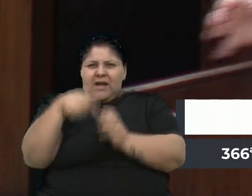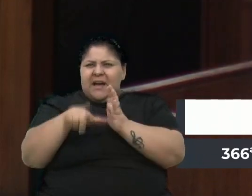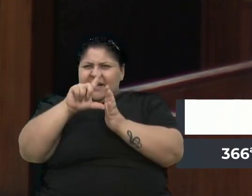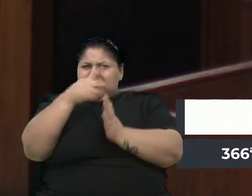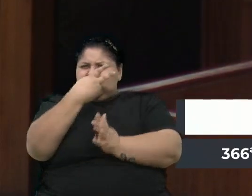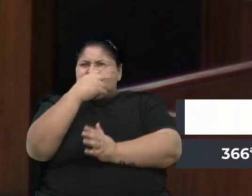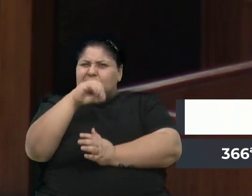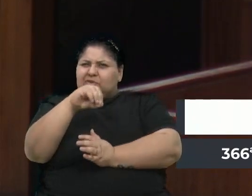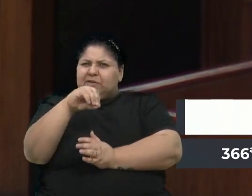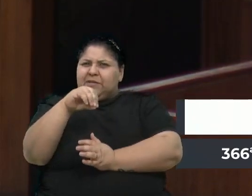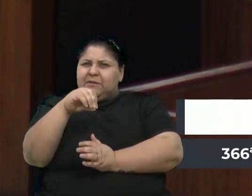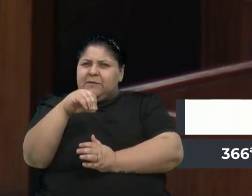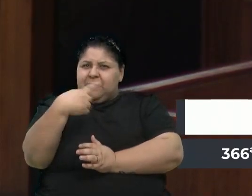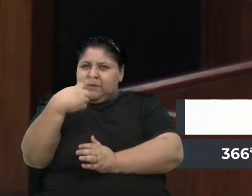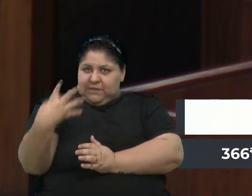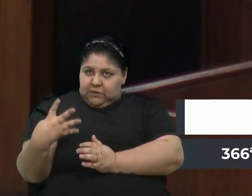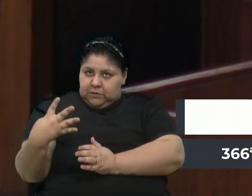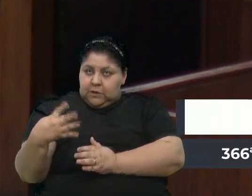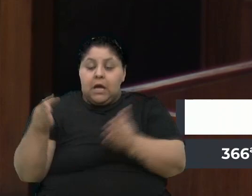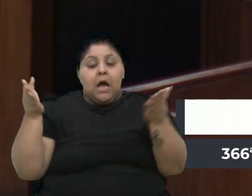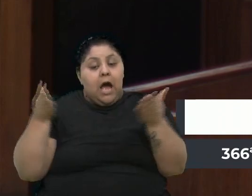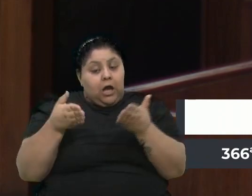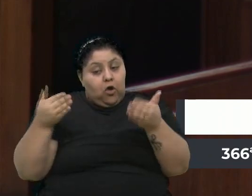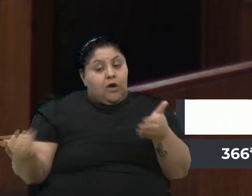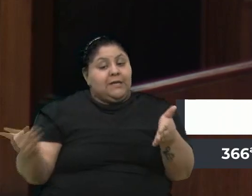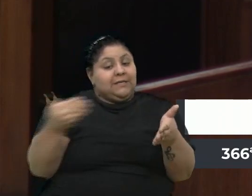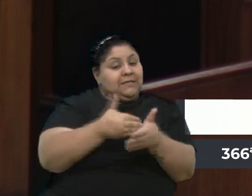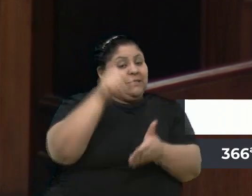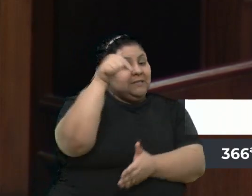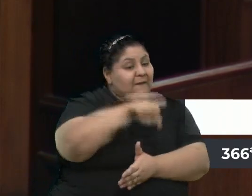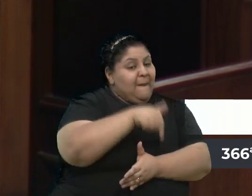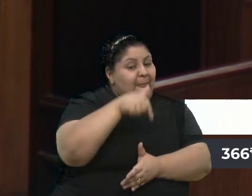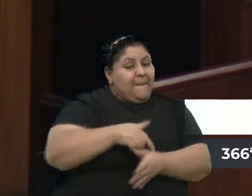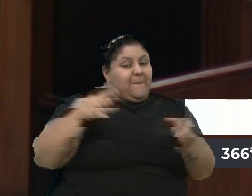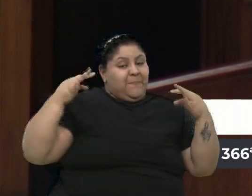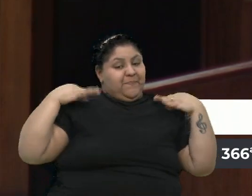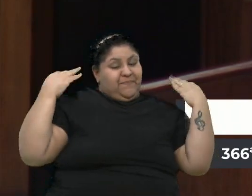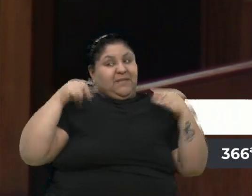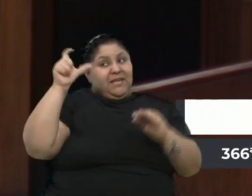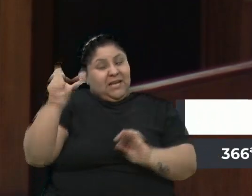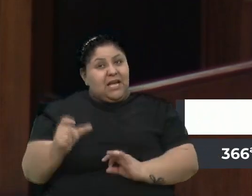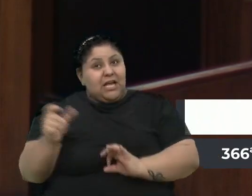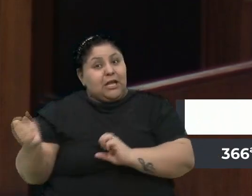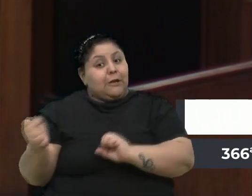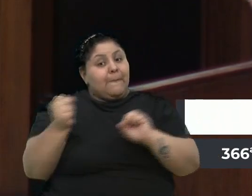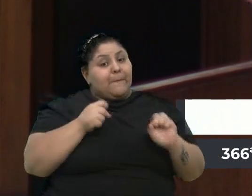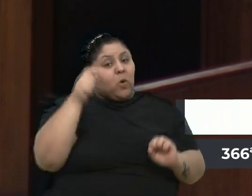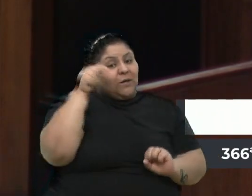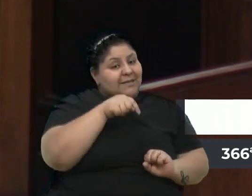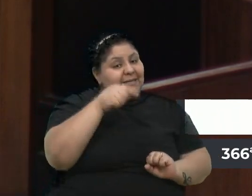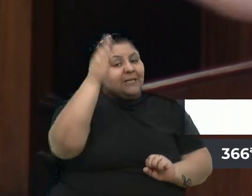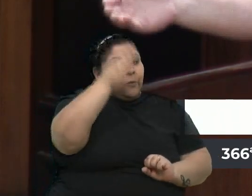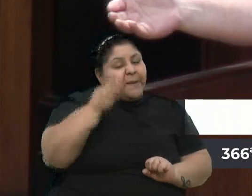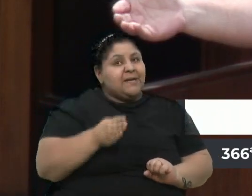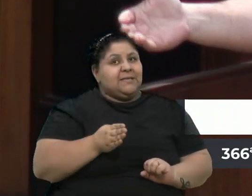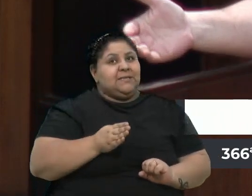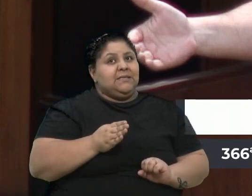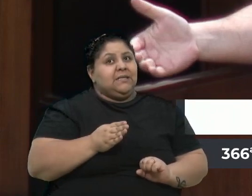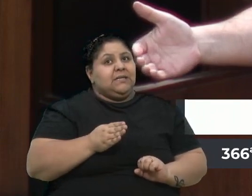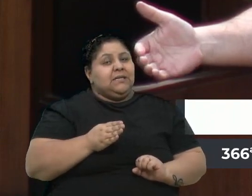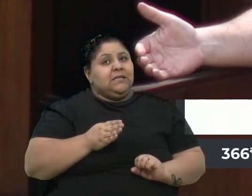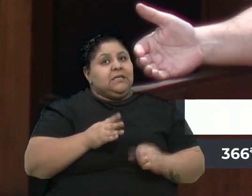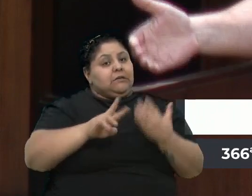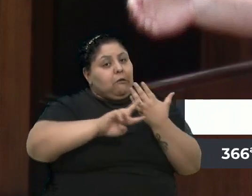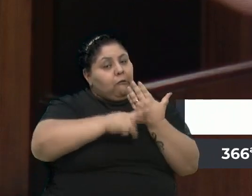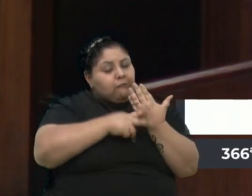que nós temos que tentar trazer para cá são esses turistas que possivelmente virão para o Brasil, consequentemente virão a